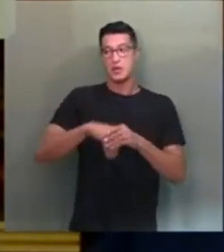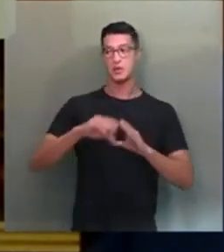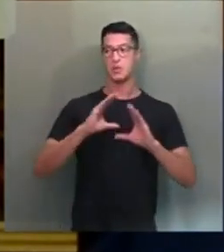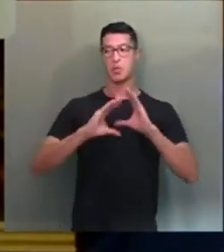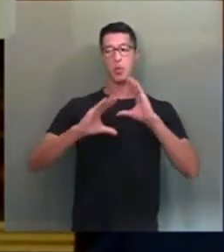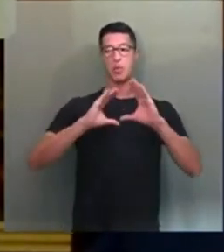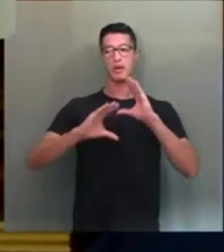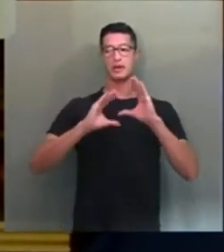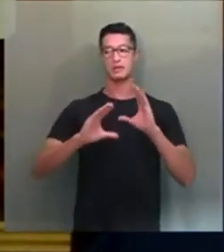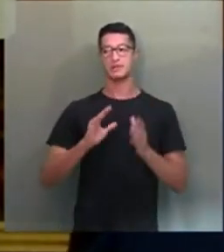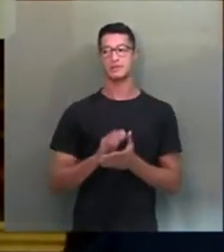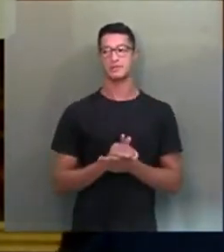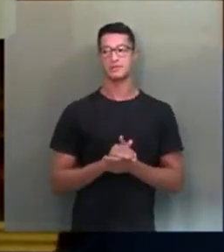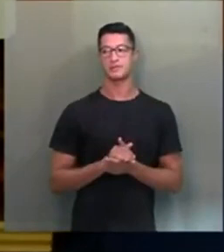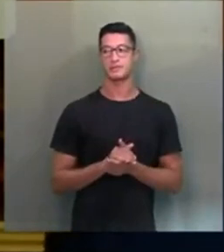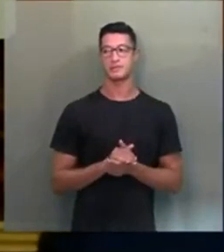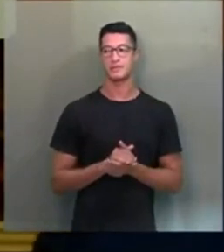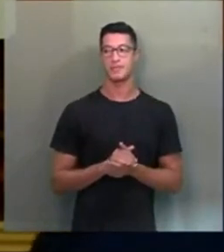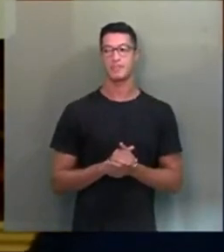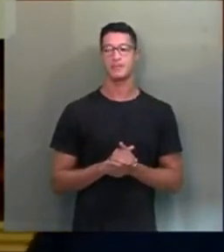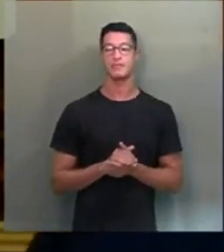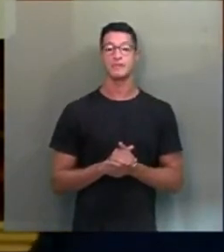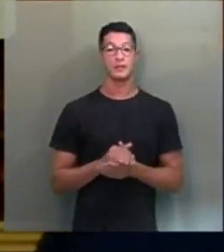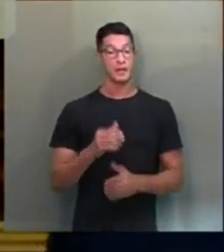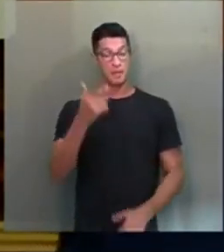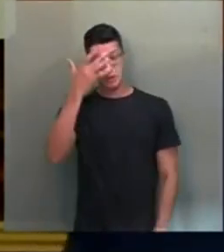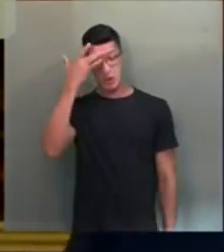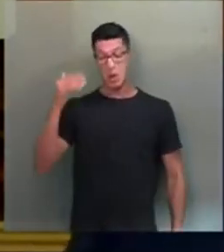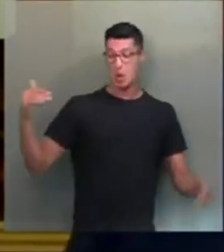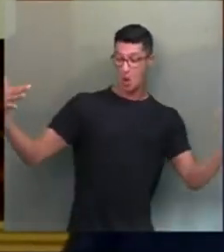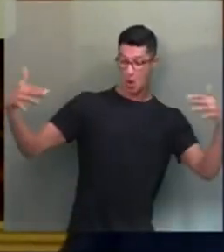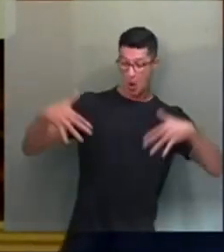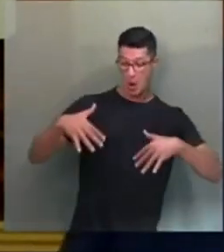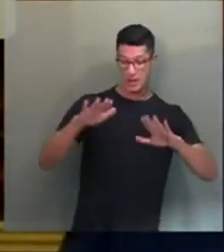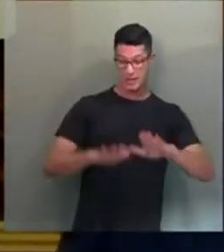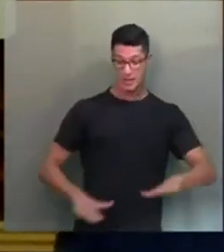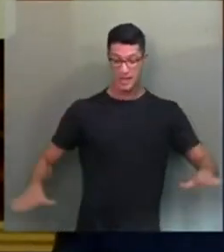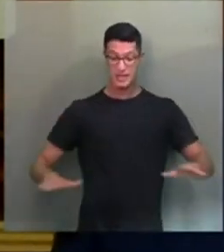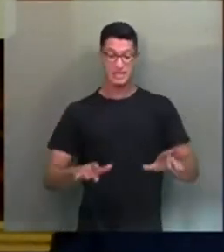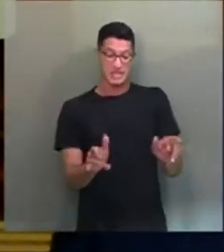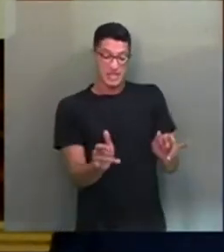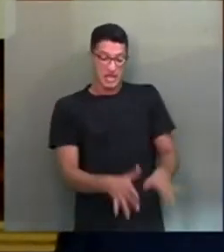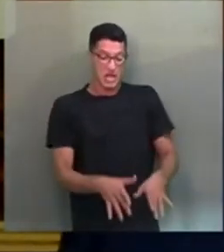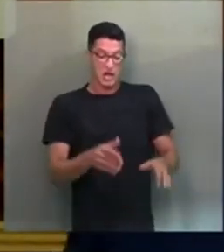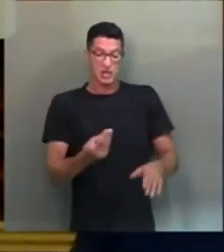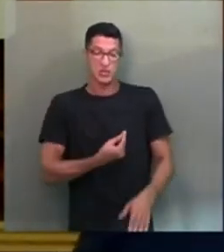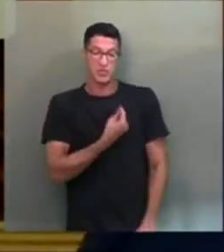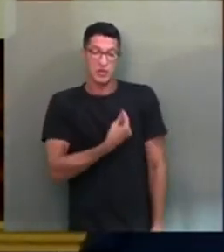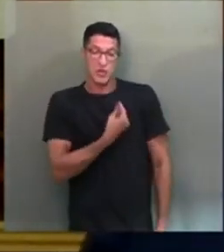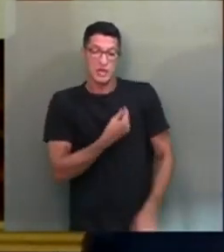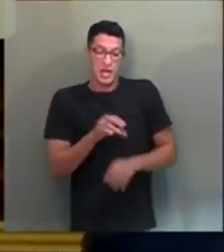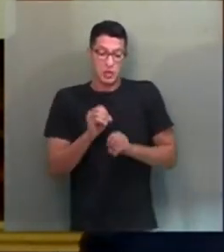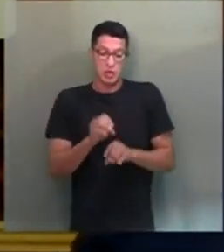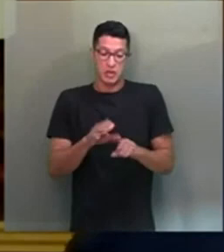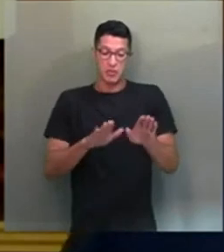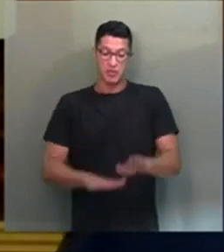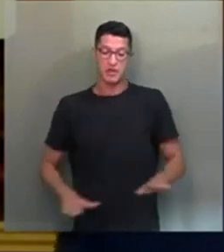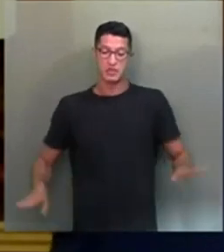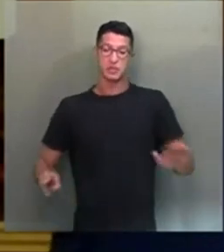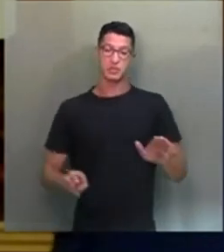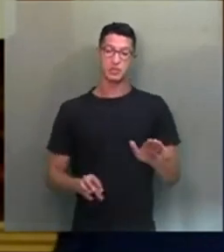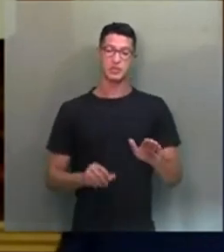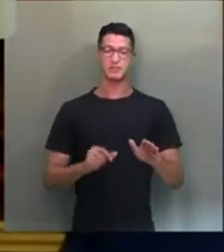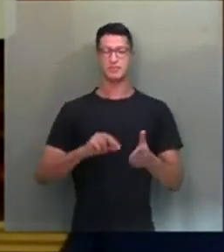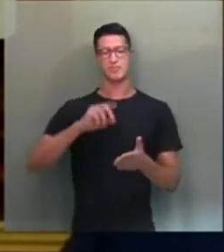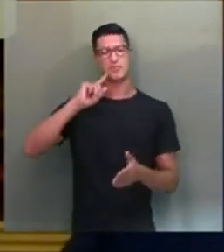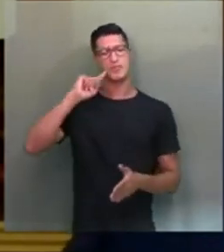de comunicação. O pessoal vem dizendo, olha, as crianças deixaram de frequentar a educação infantil,